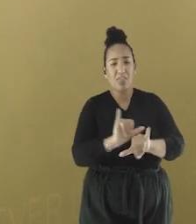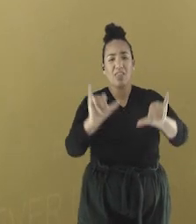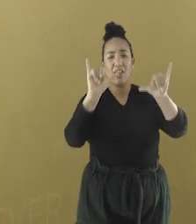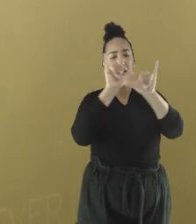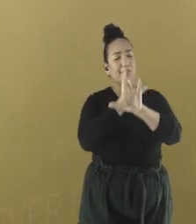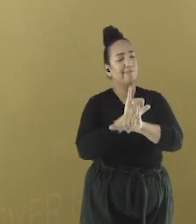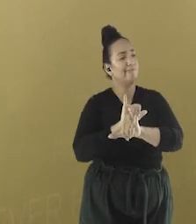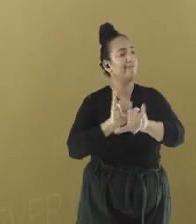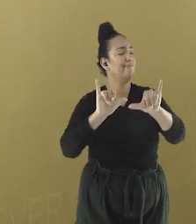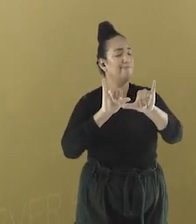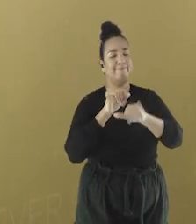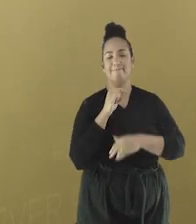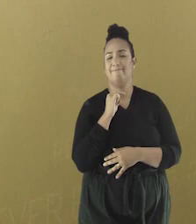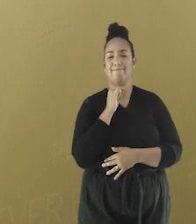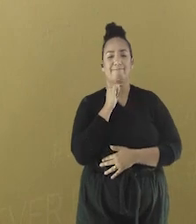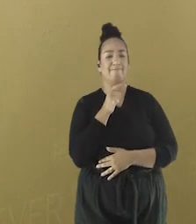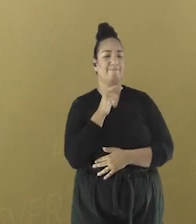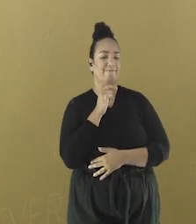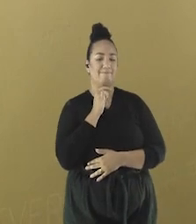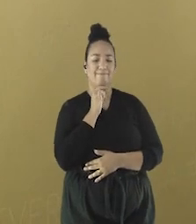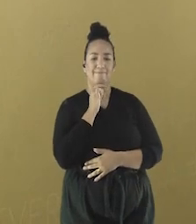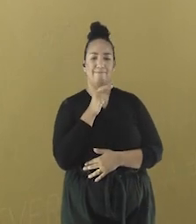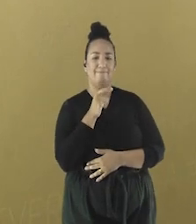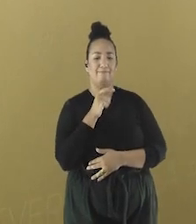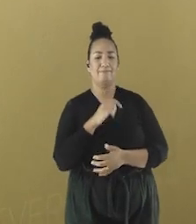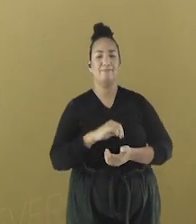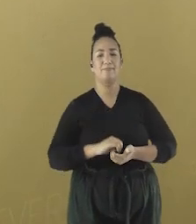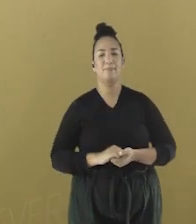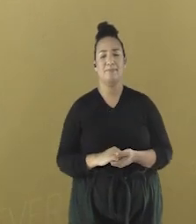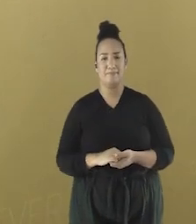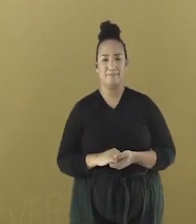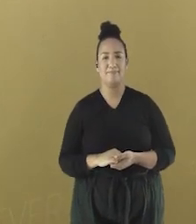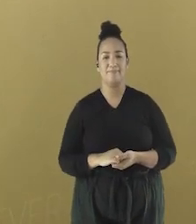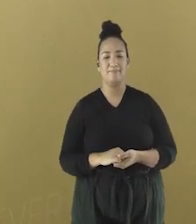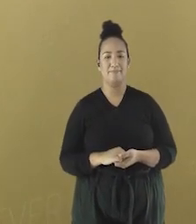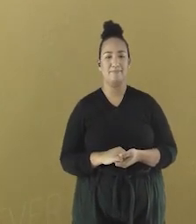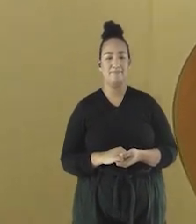1000 alto-falantes vão poder falar por mim.